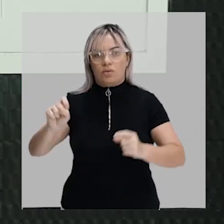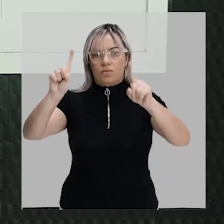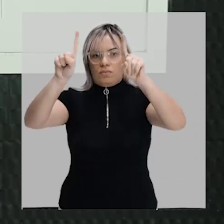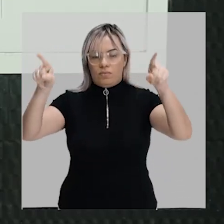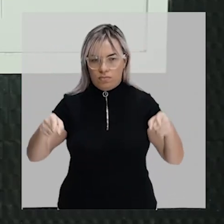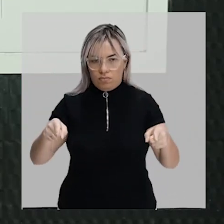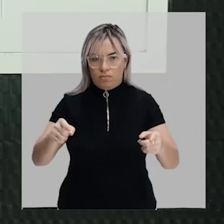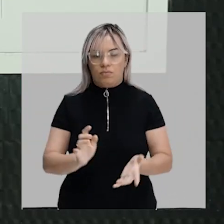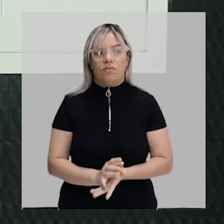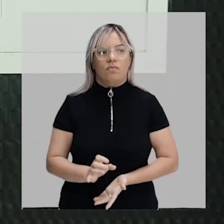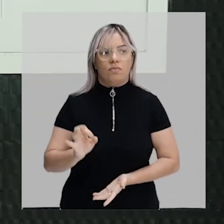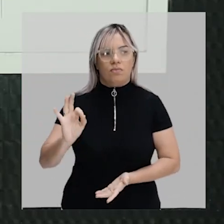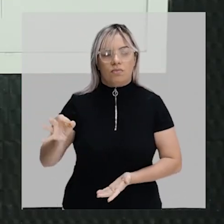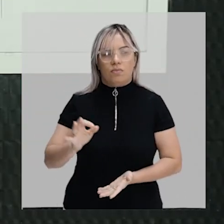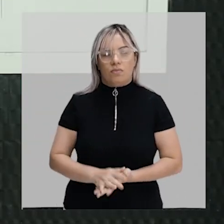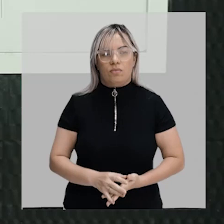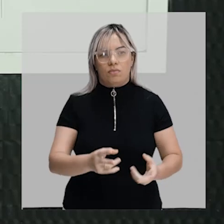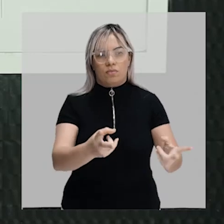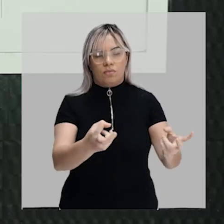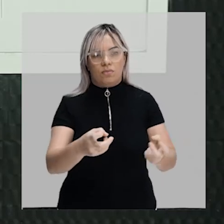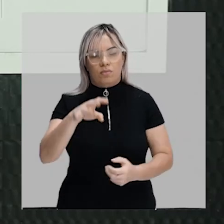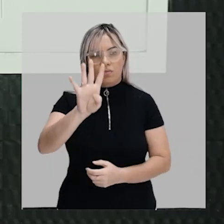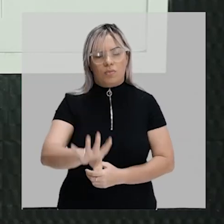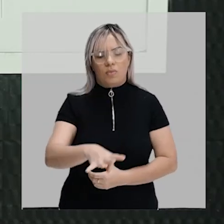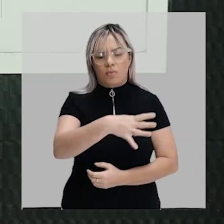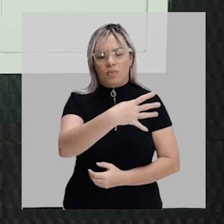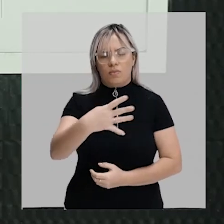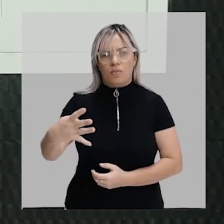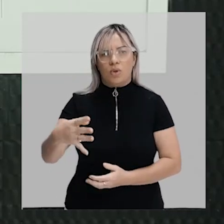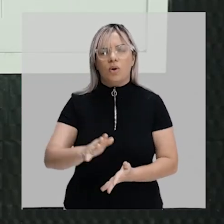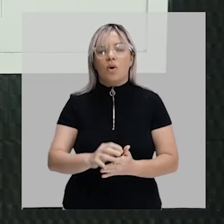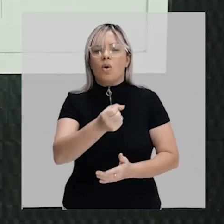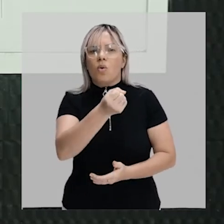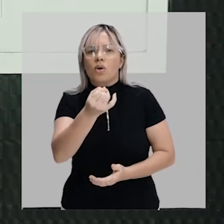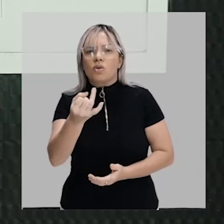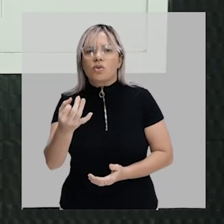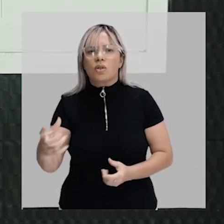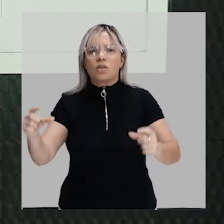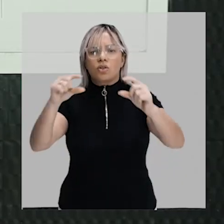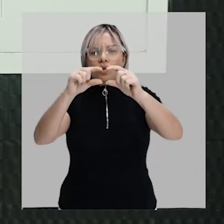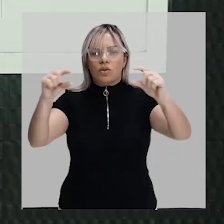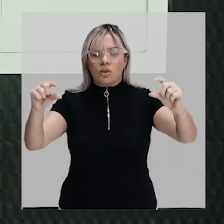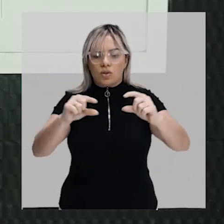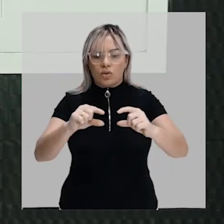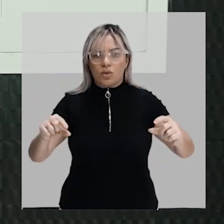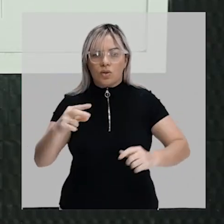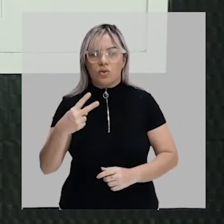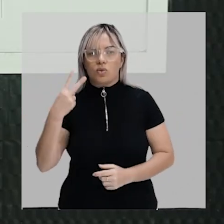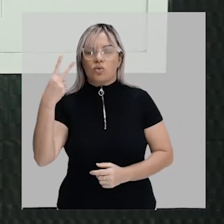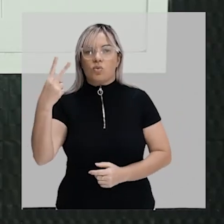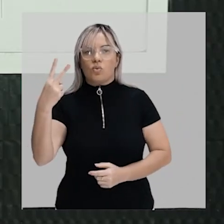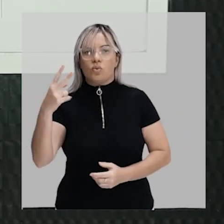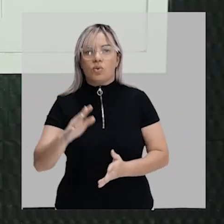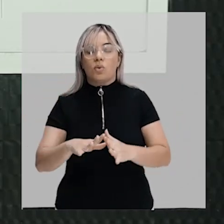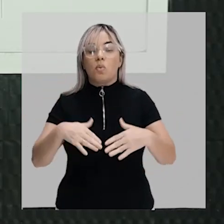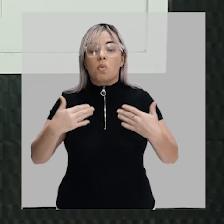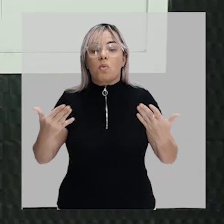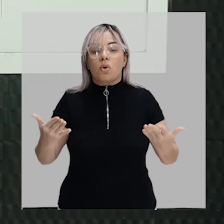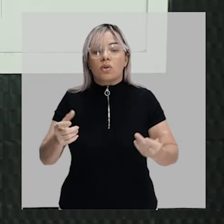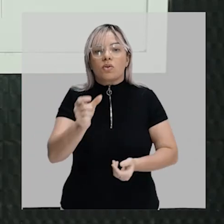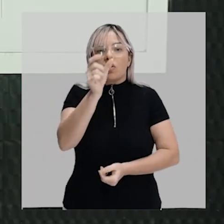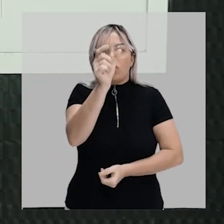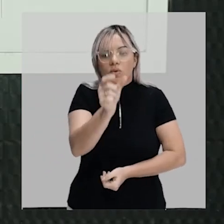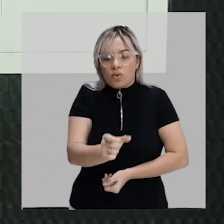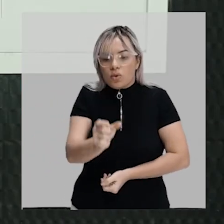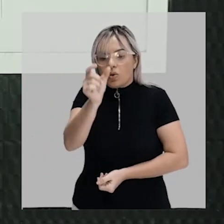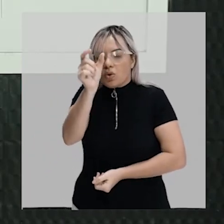certo então perceba que essa Matriz tem quantas linhas tem duas linhas tá quantas colunas tem duas